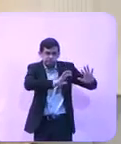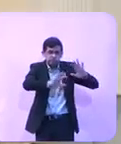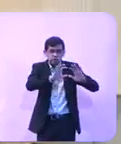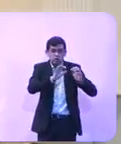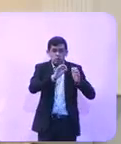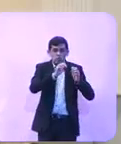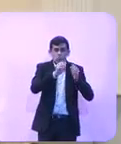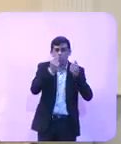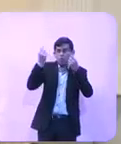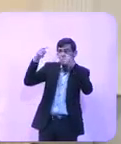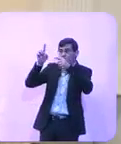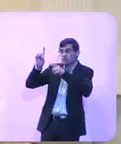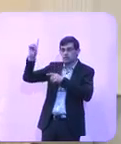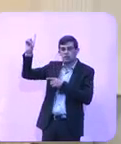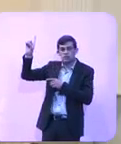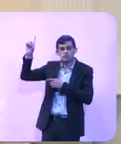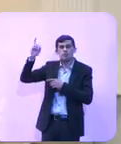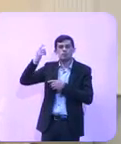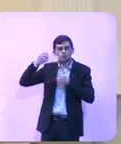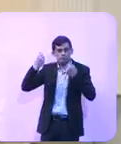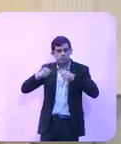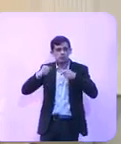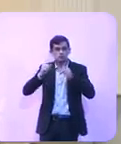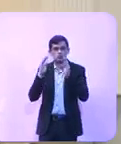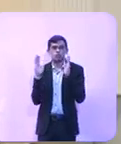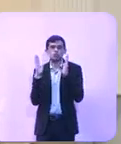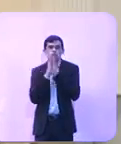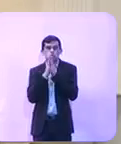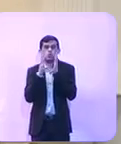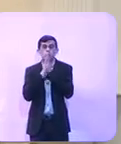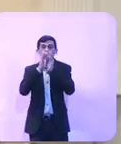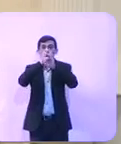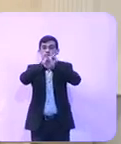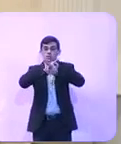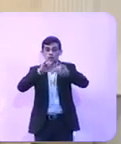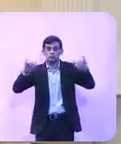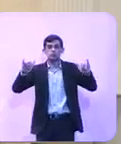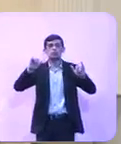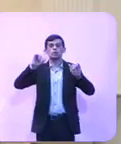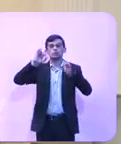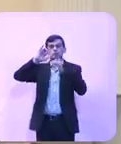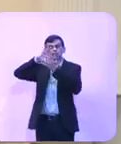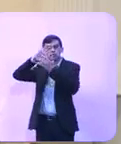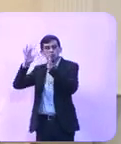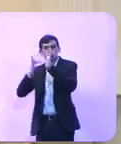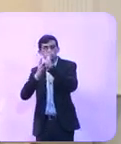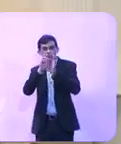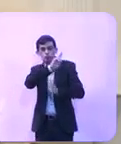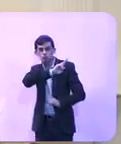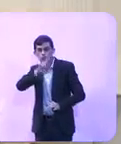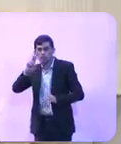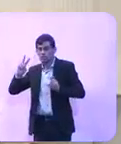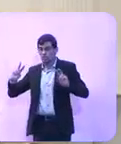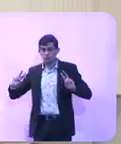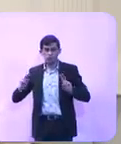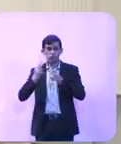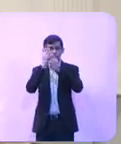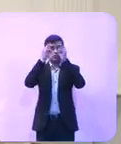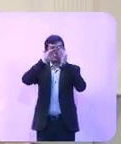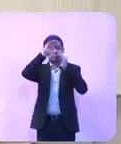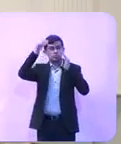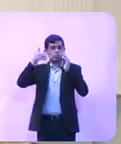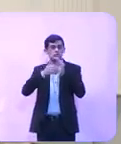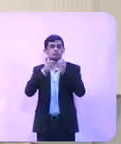que saber orar esse tipo de oração que declara o nome de Jesus vitorioso sobre todas essas